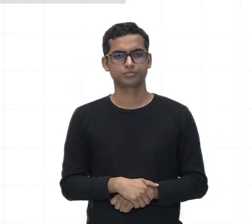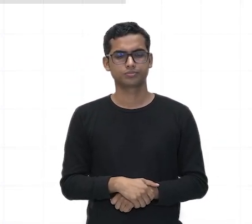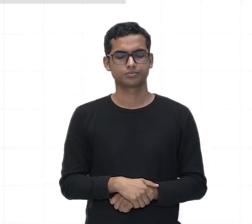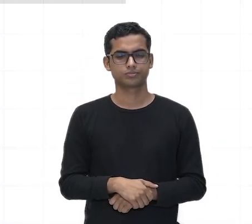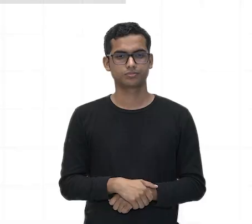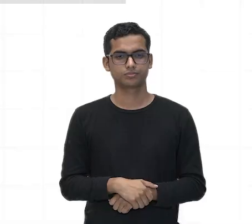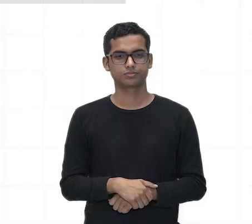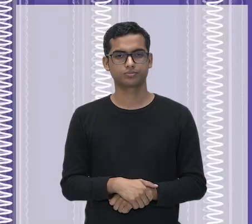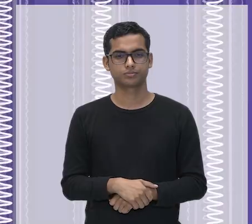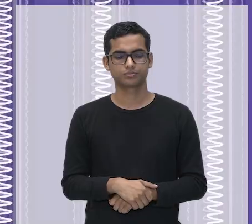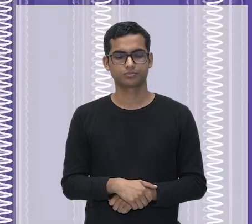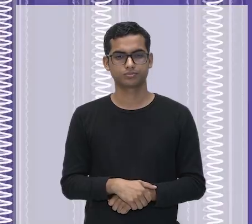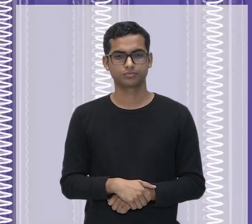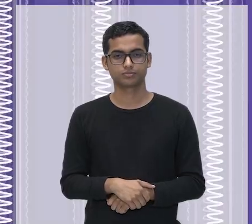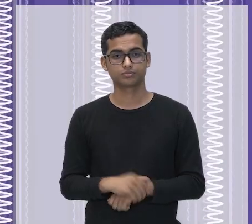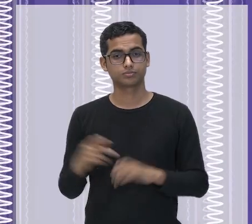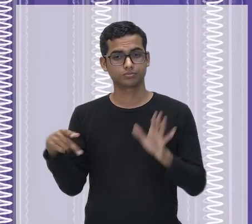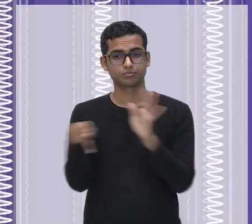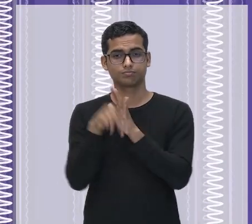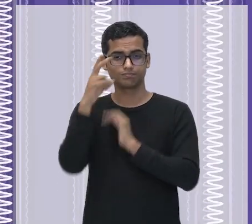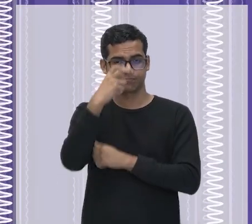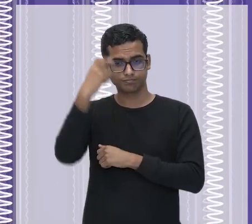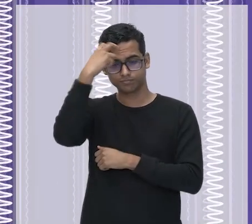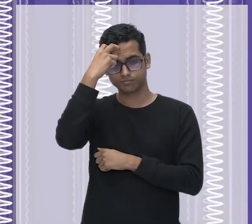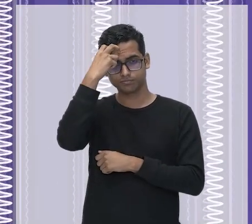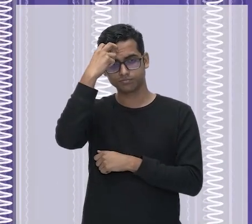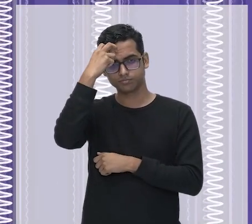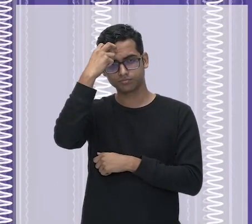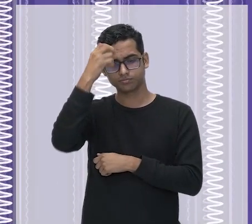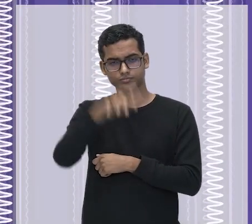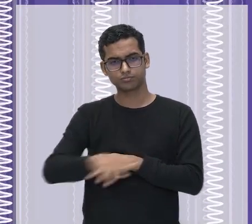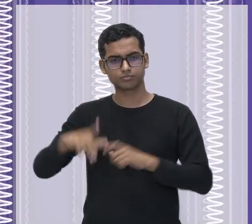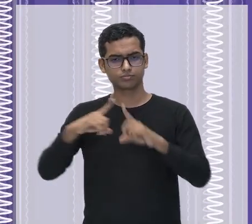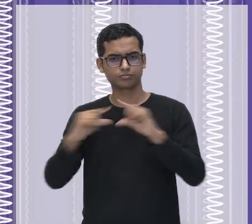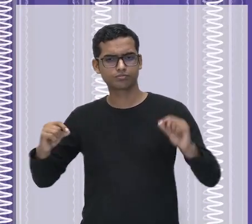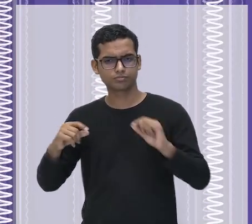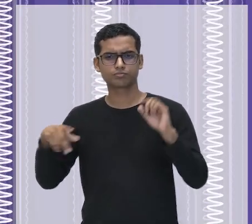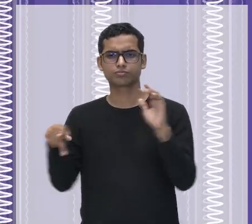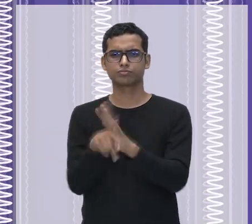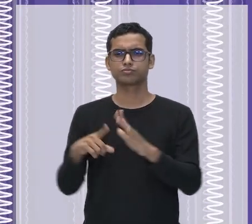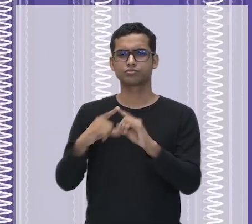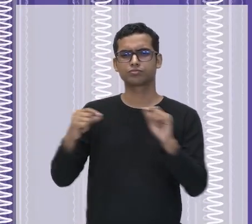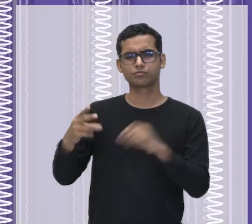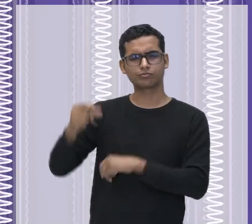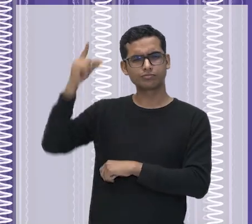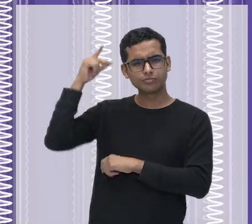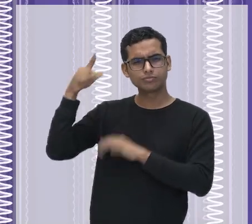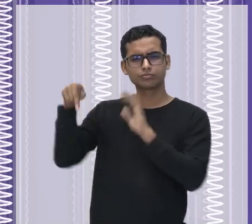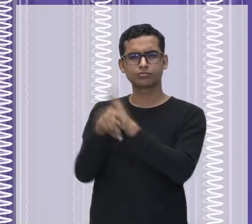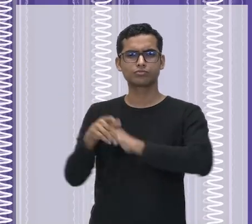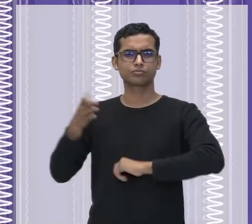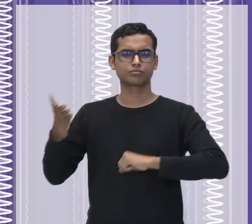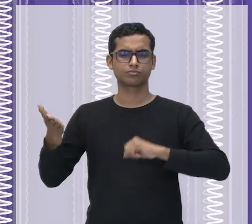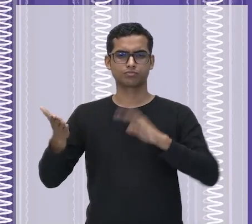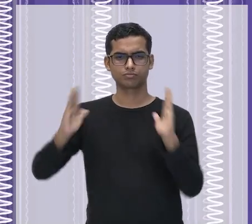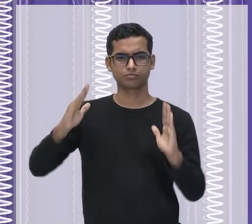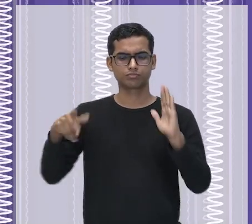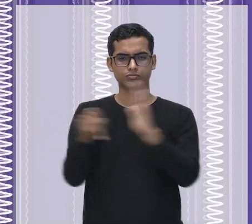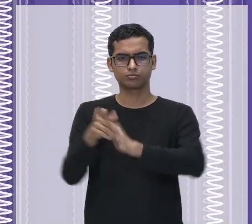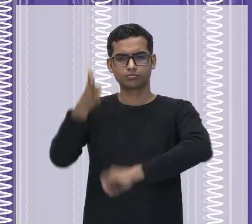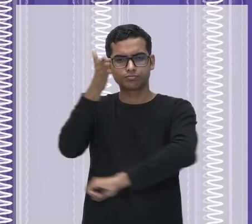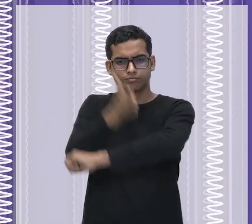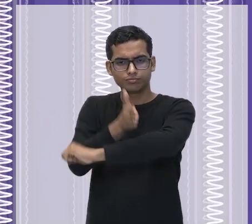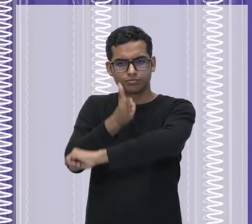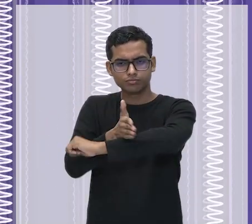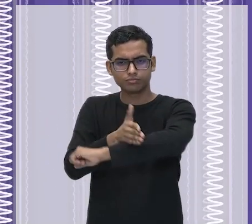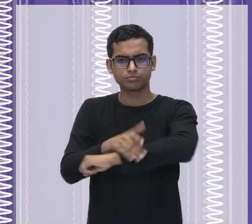é o ápice da cultura japonesa, é aquele Japão antigo, medieval. Né? Então, o céu para os